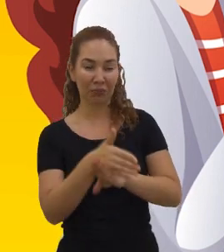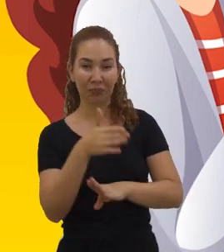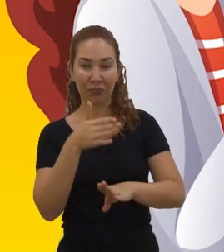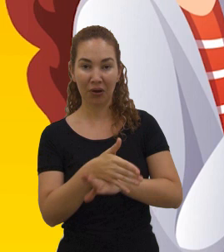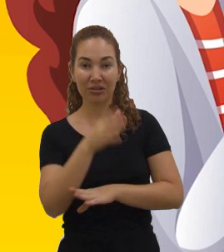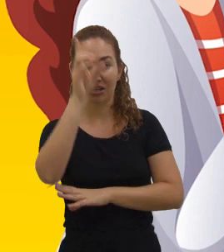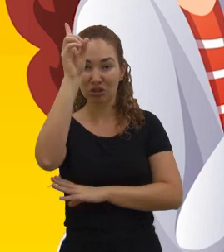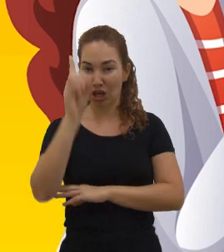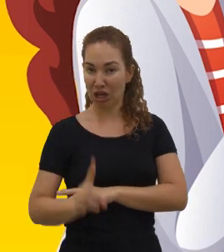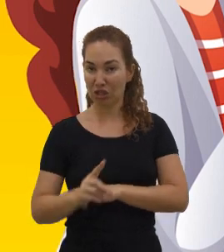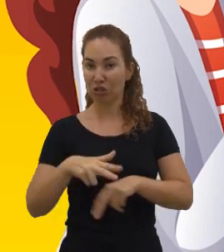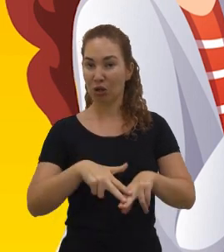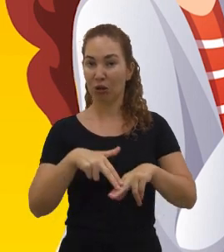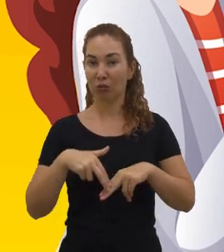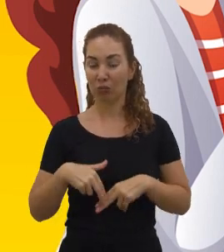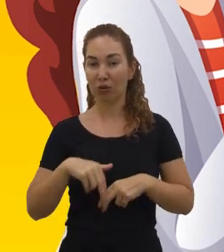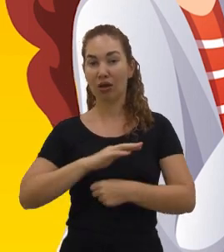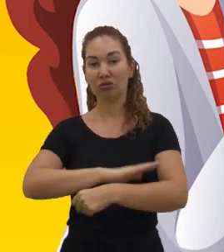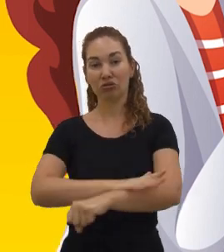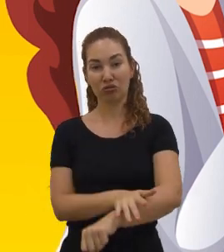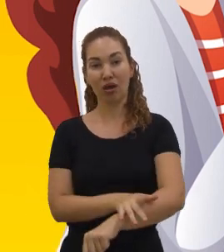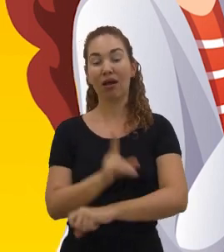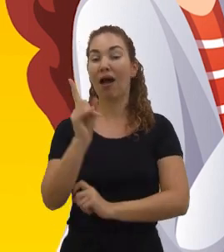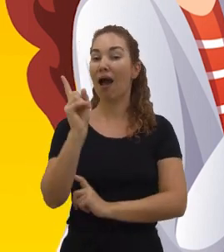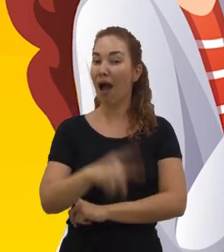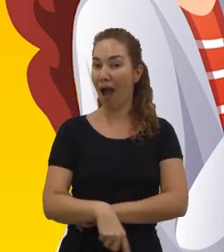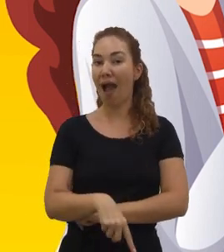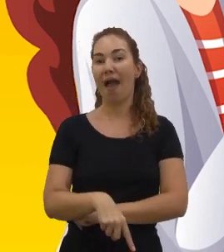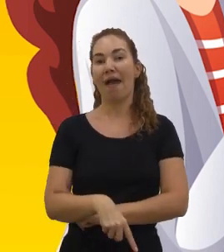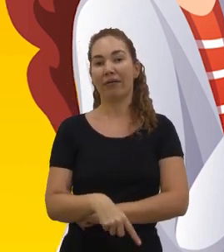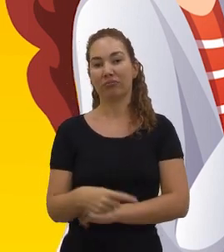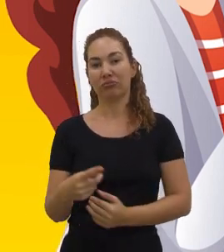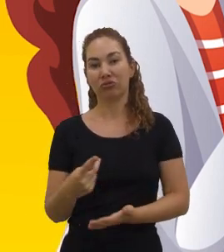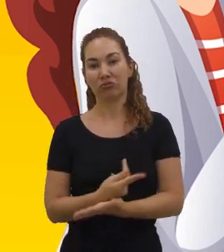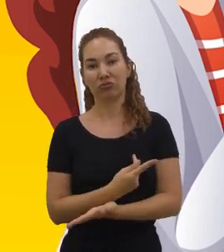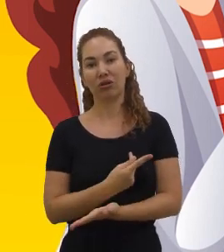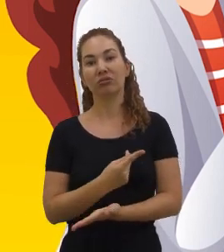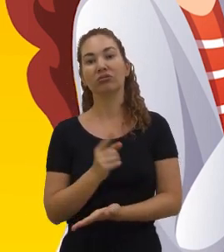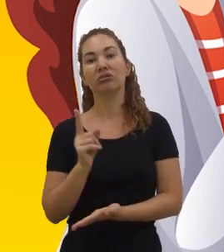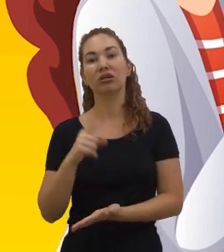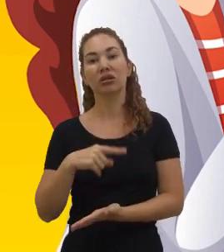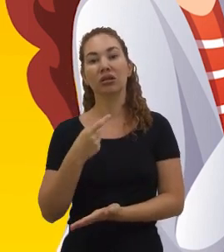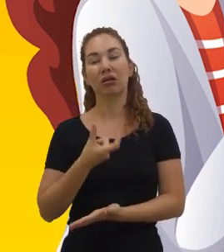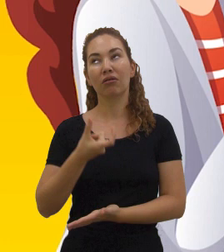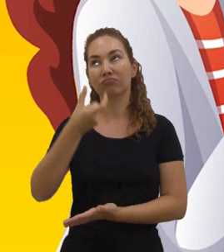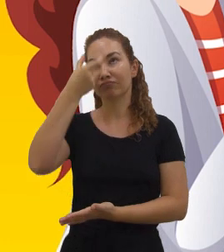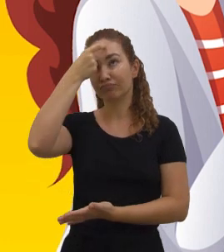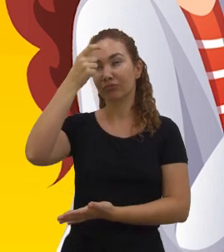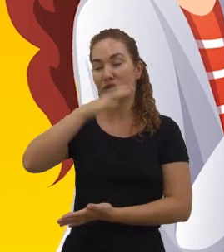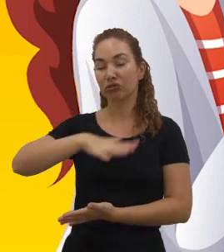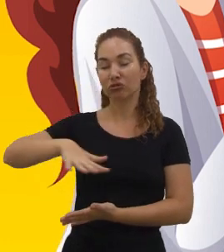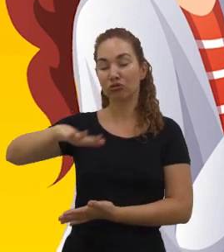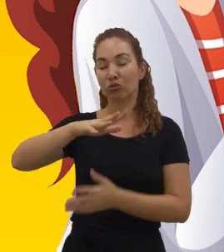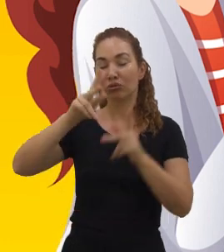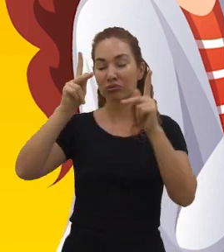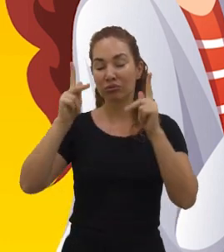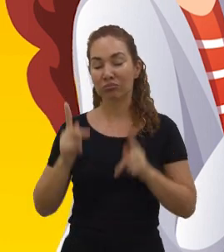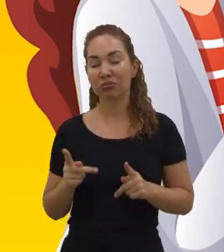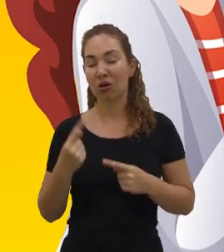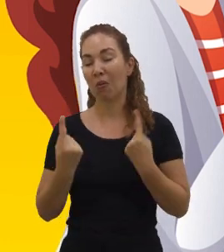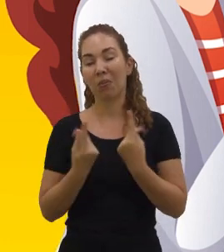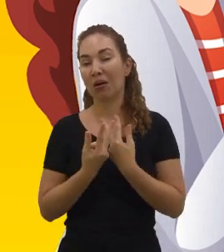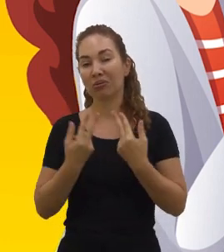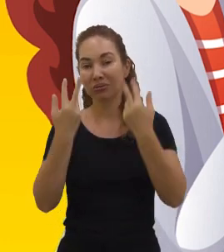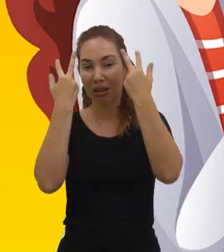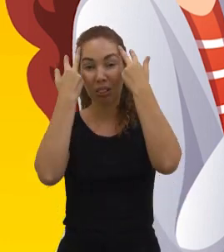a direitos por motivos raciais é uma prática secular e que figura no imaginário coletivo como sendo algo